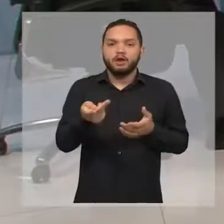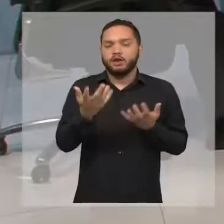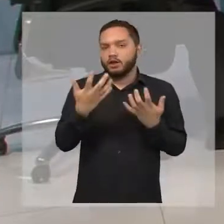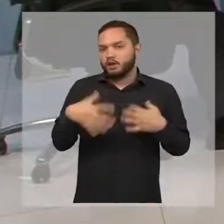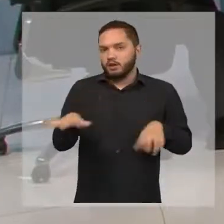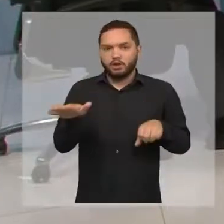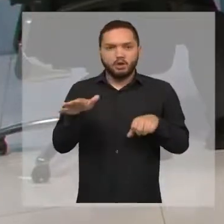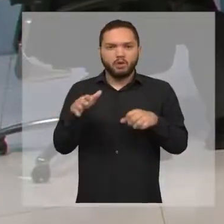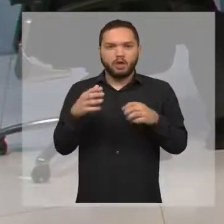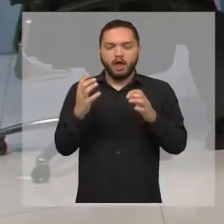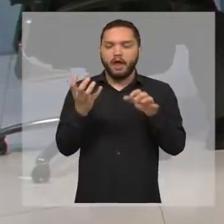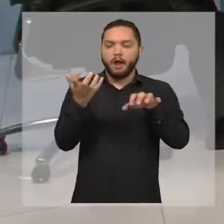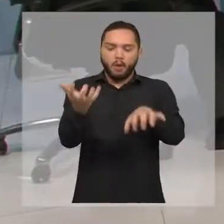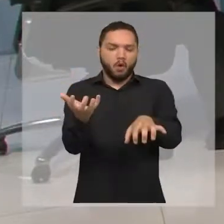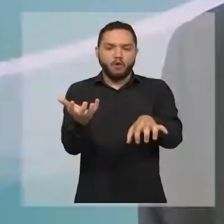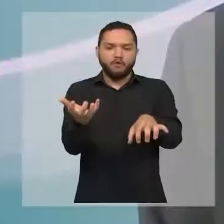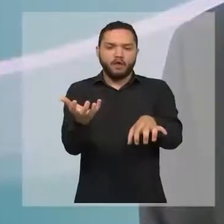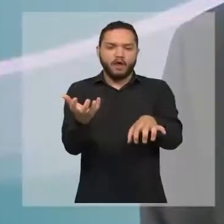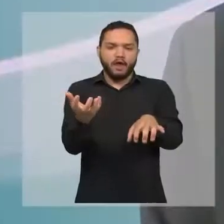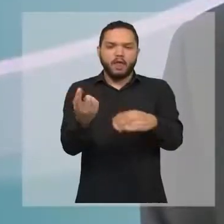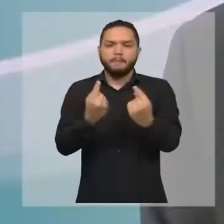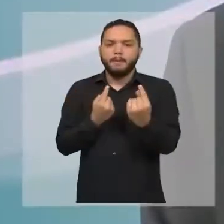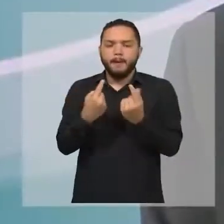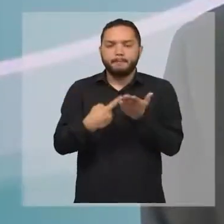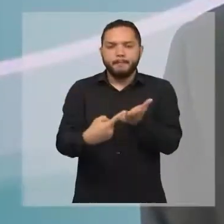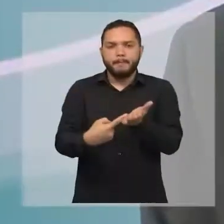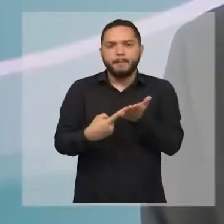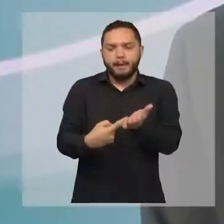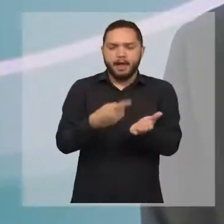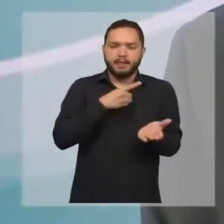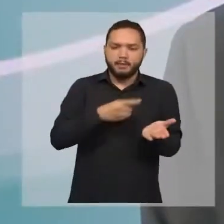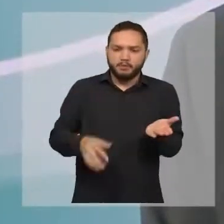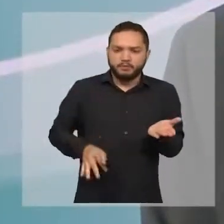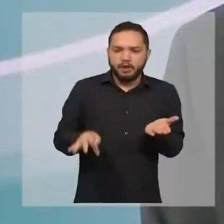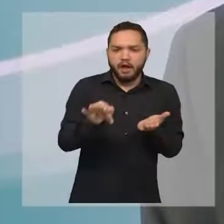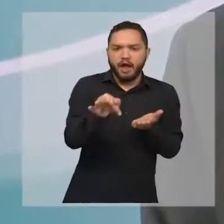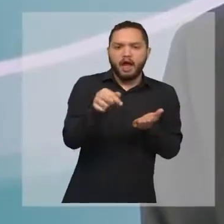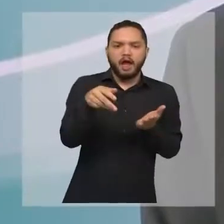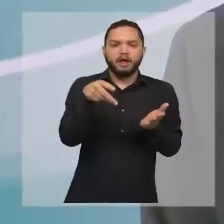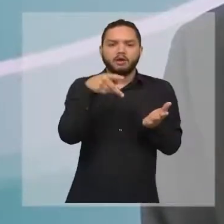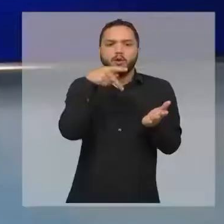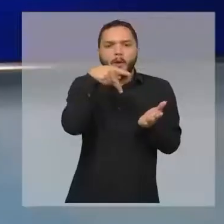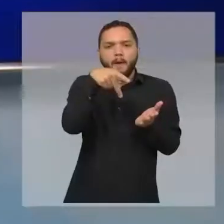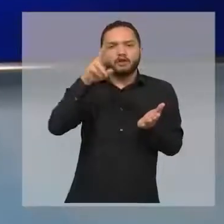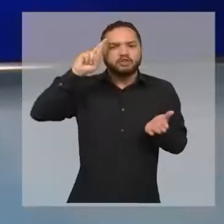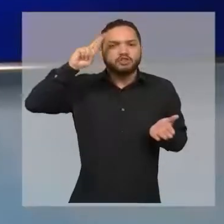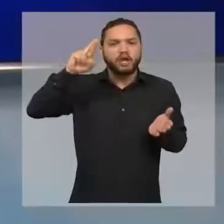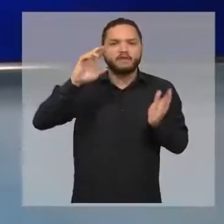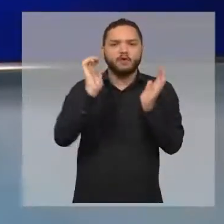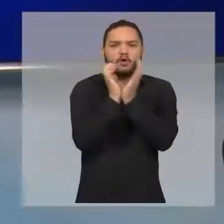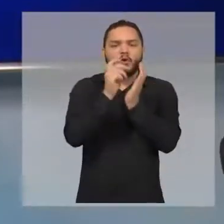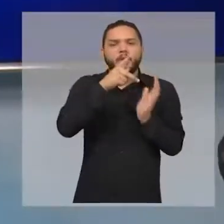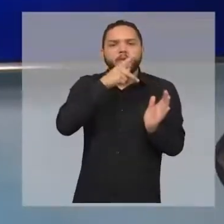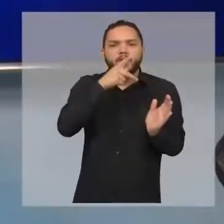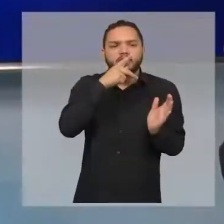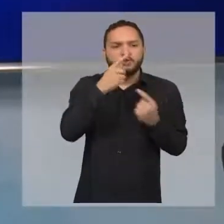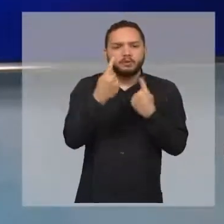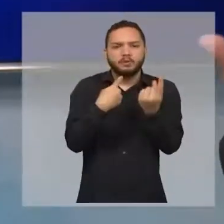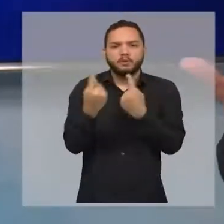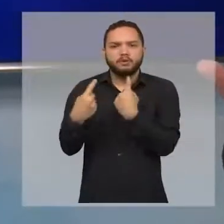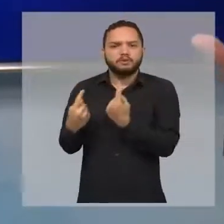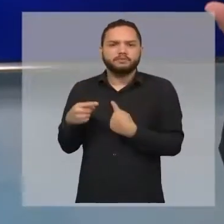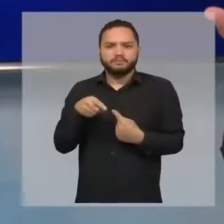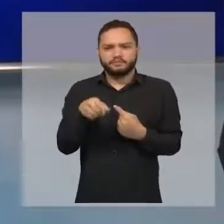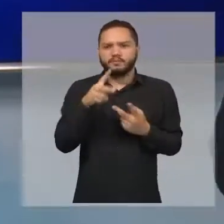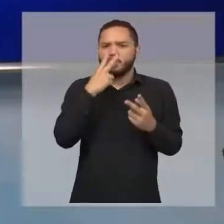parlamento, a dialogar com os deputados, com os presidentes de partidos, sob a alegação de que isso era fazer a política